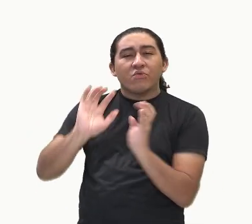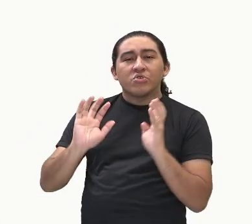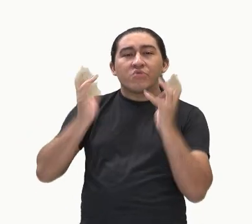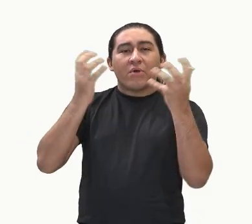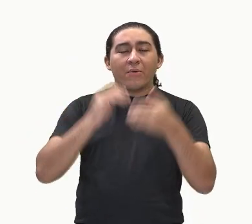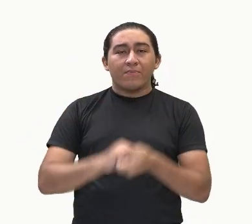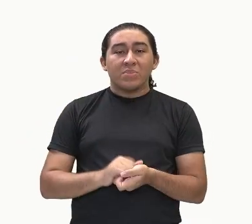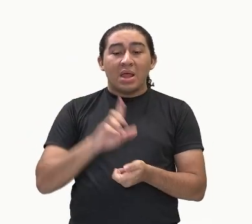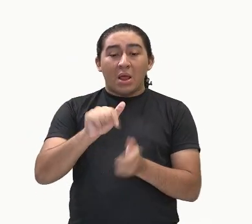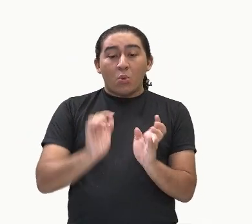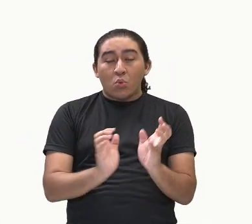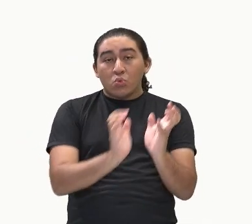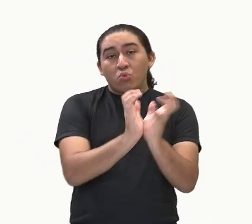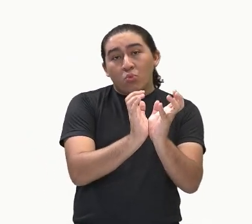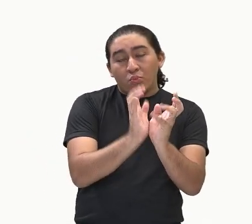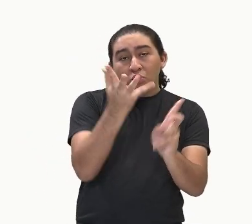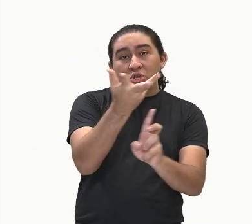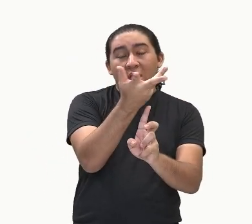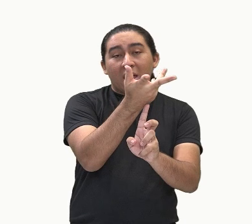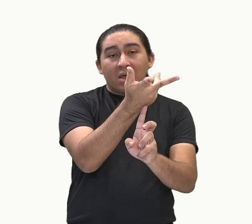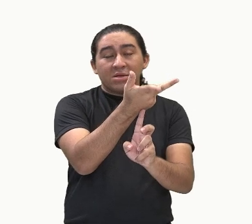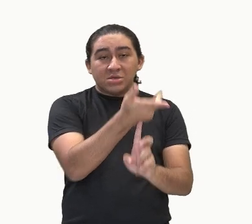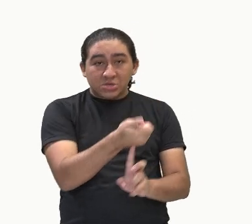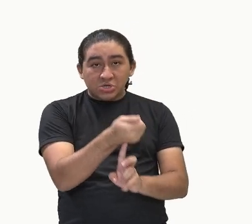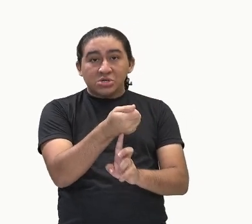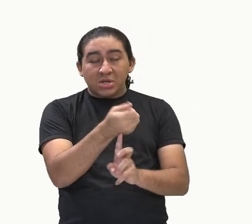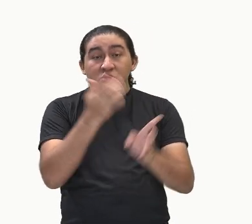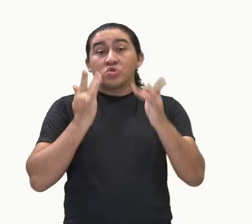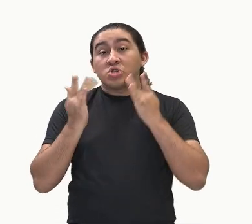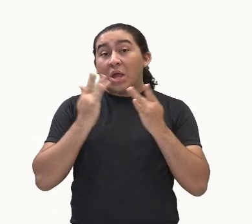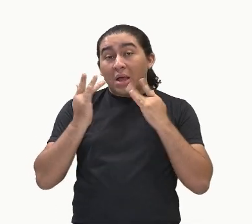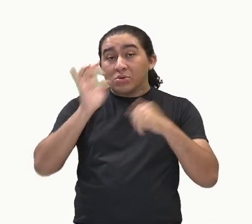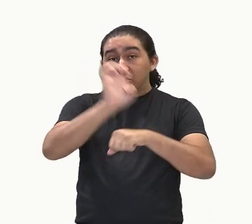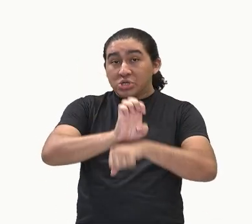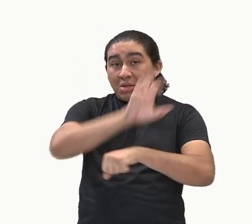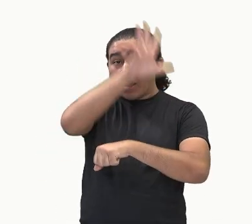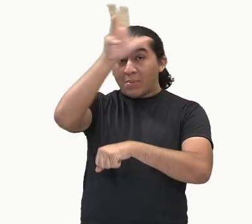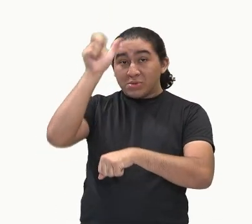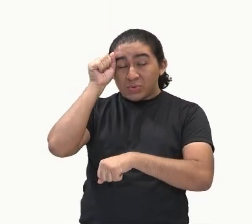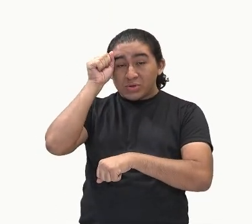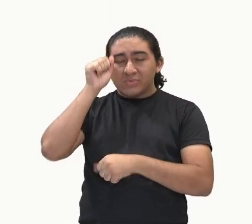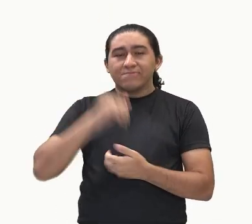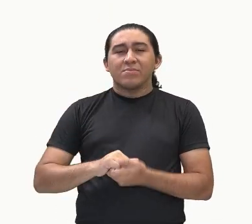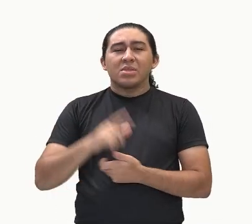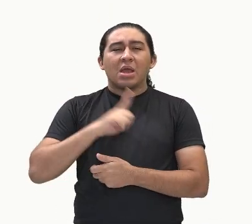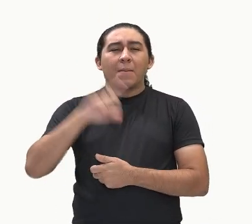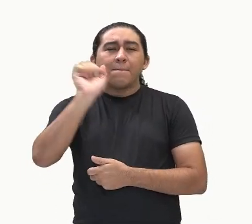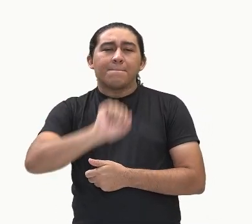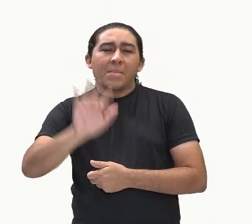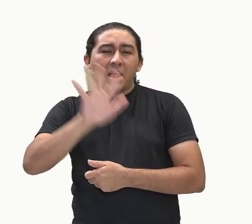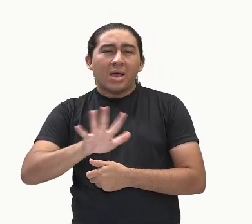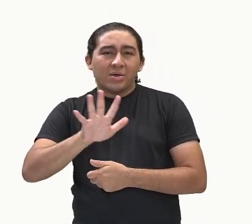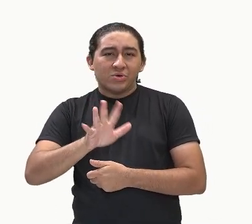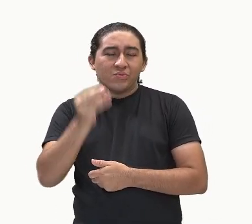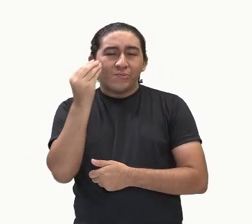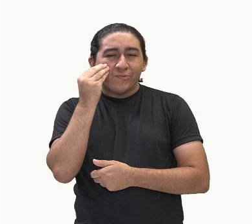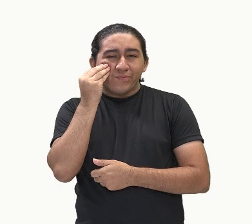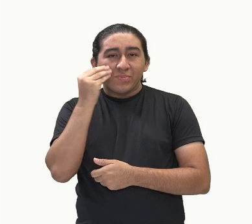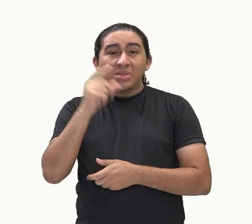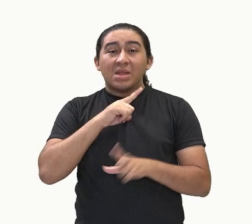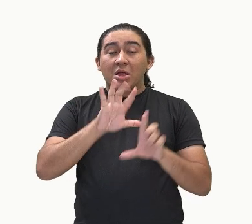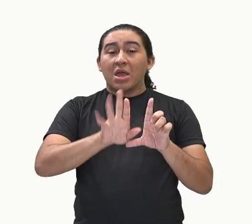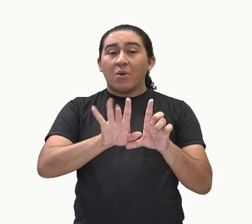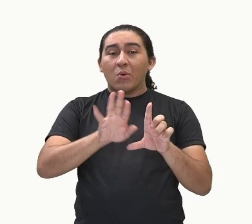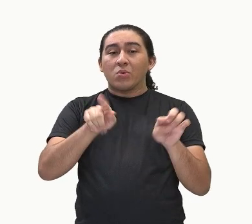Associação dos Artistas Cênicos do Amazonas, e aqui a gente vai trazer umas imagens. Conseguem ler aqui pelo QR